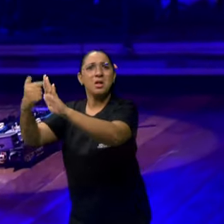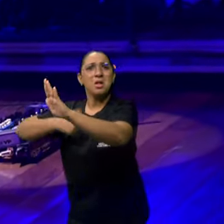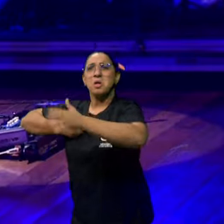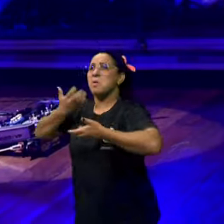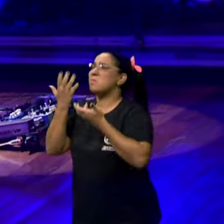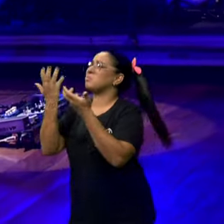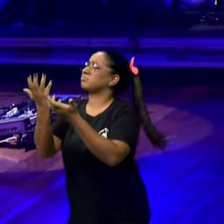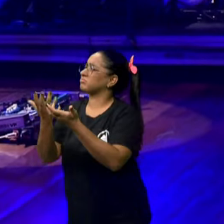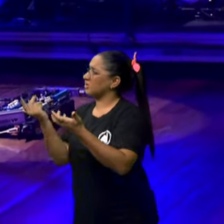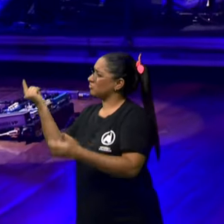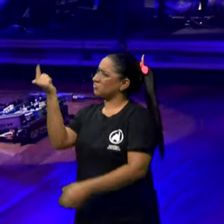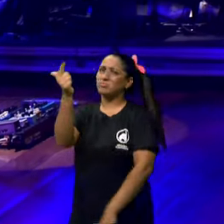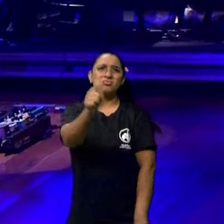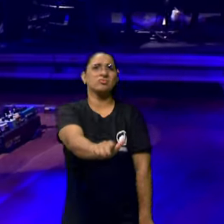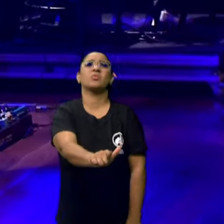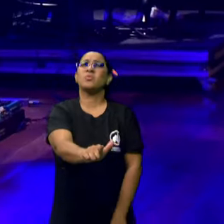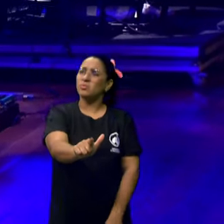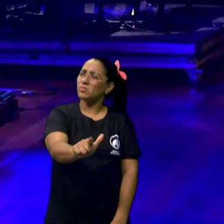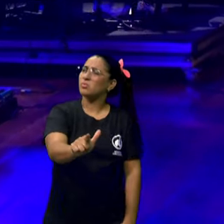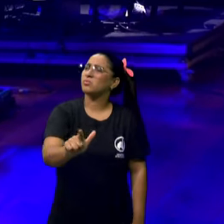a essência